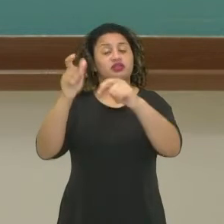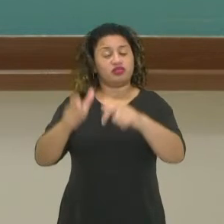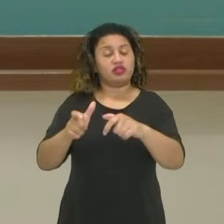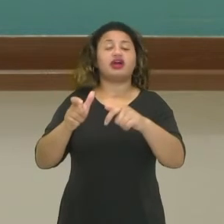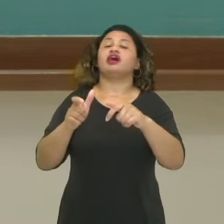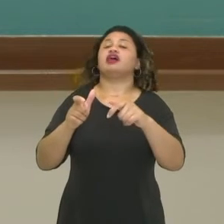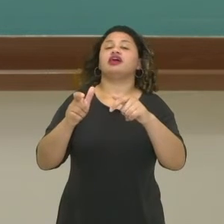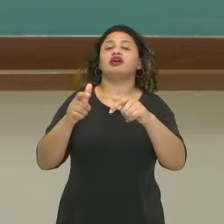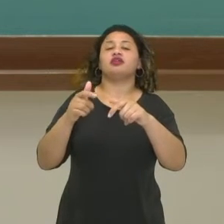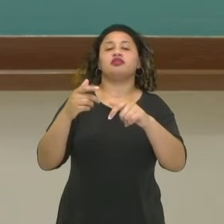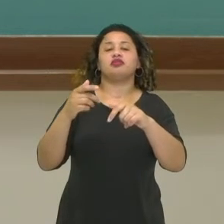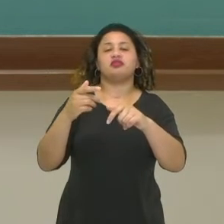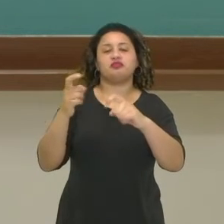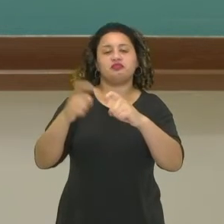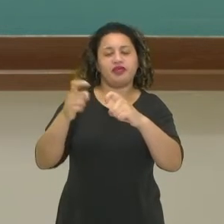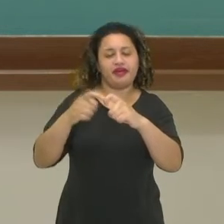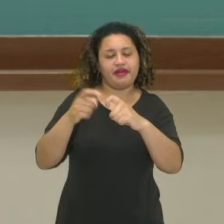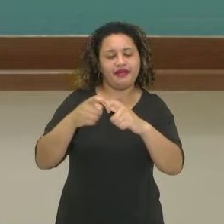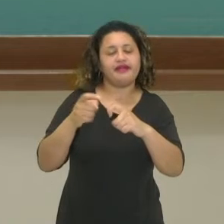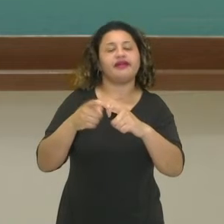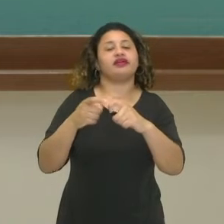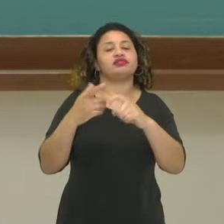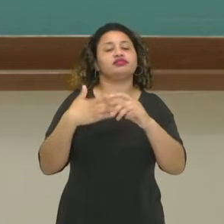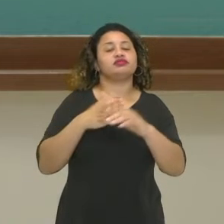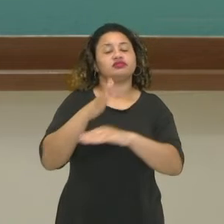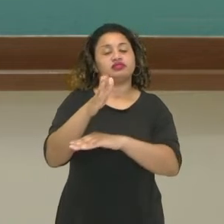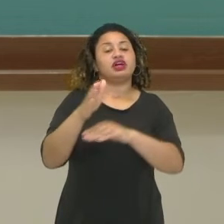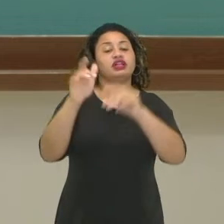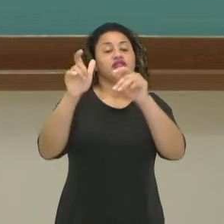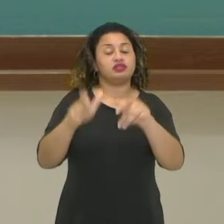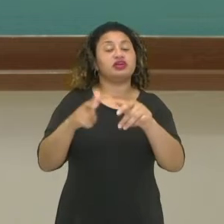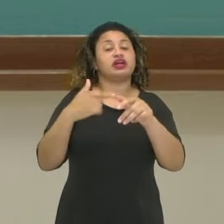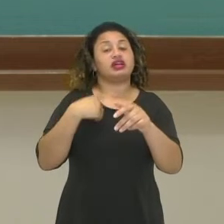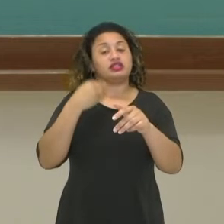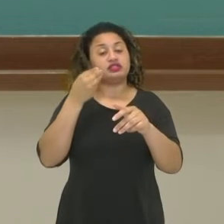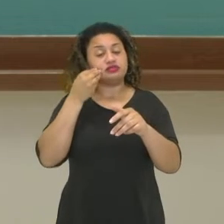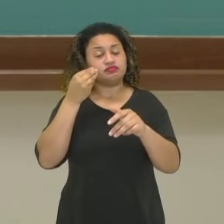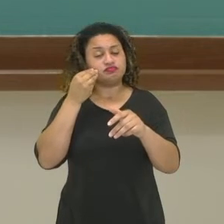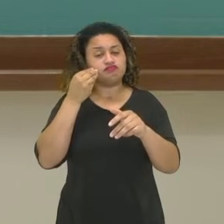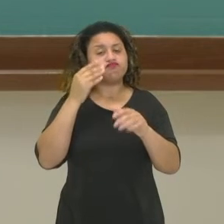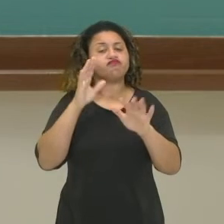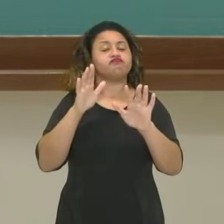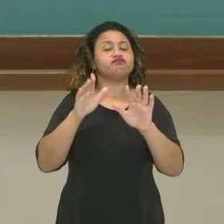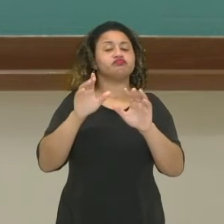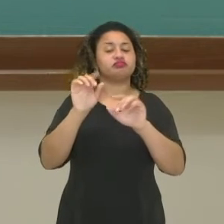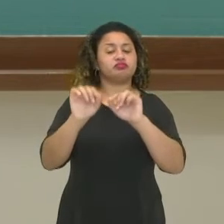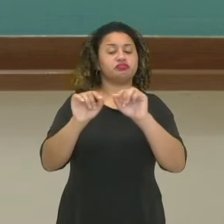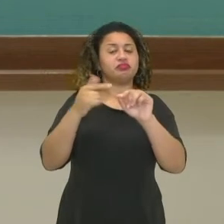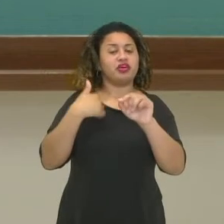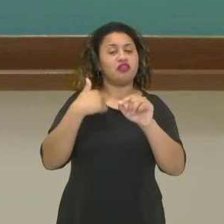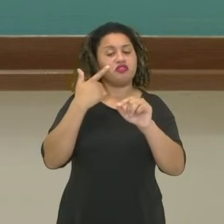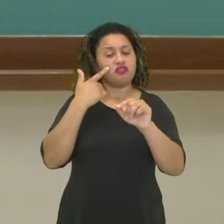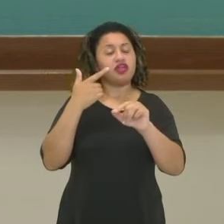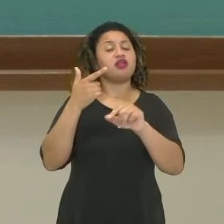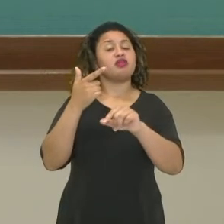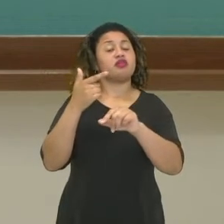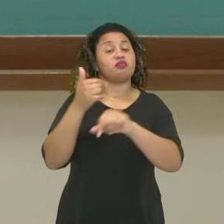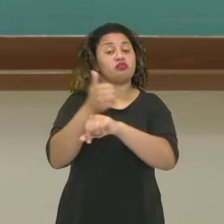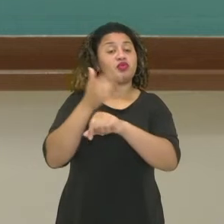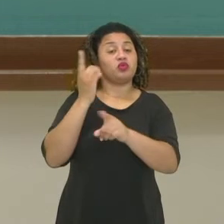procura um posto de saúde, né? Procura o centro de testagem e aconselhamento para que você seja acompanhado por